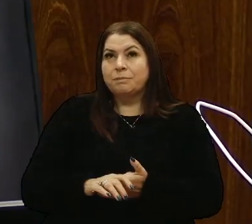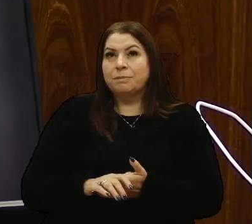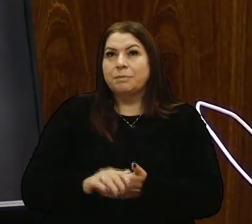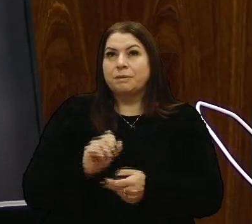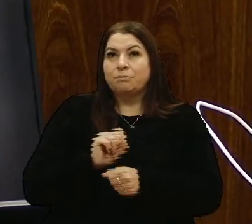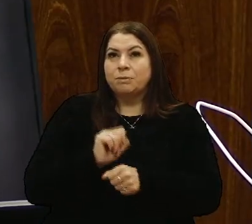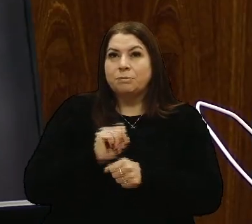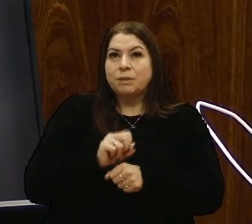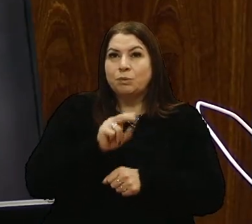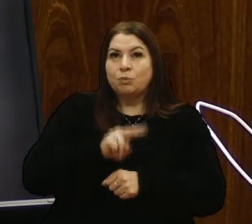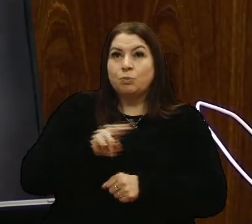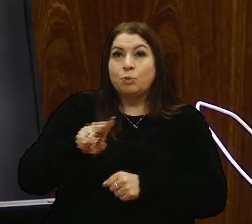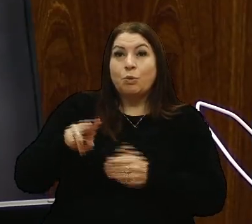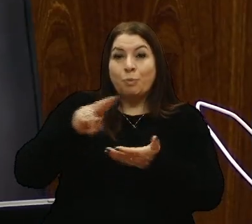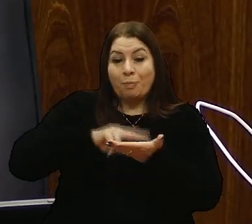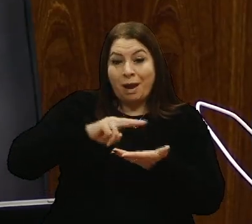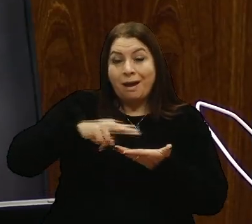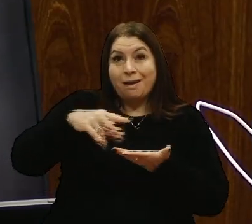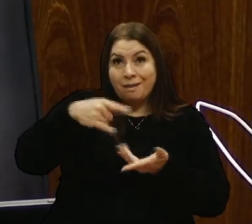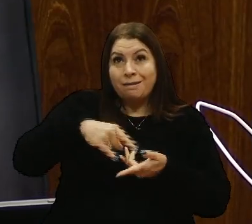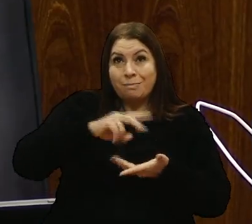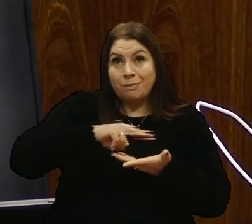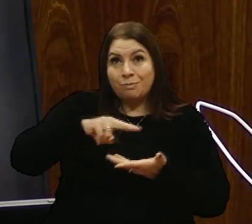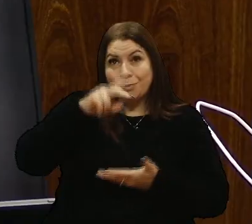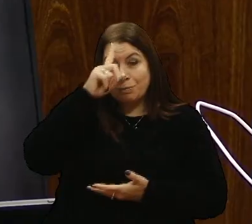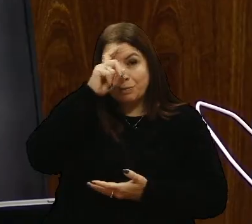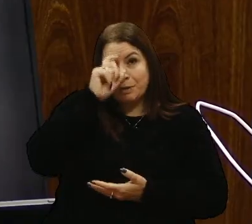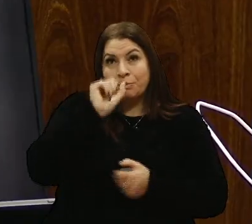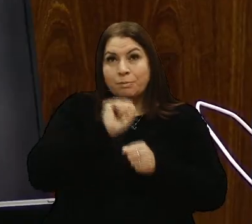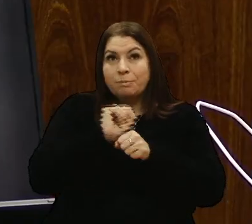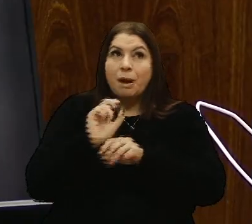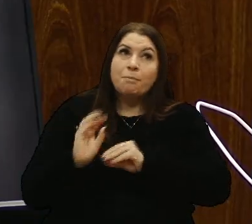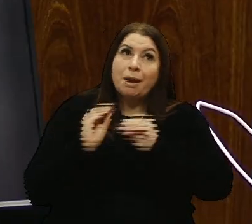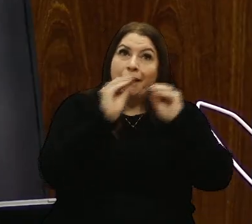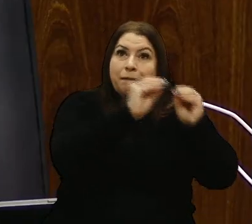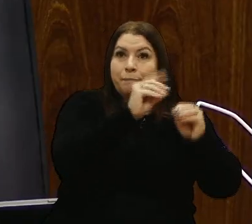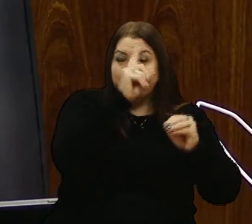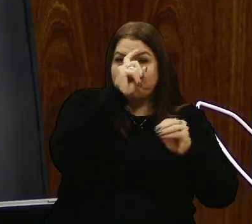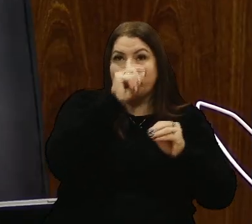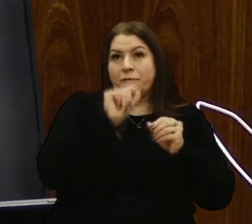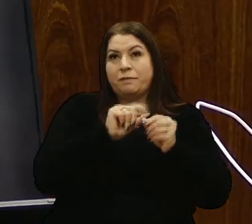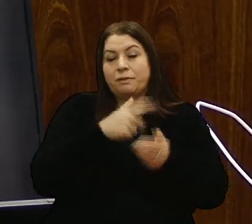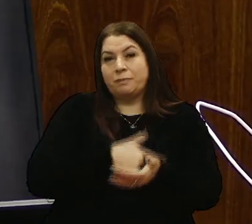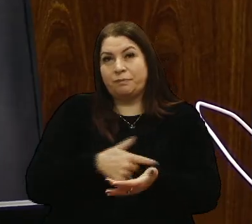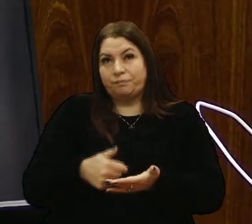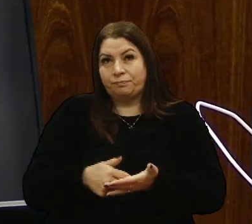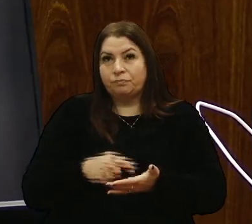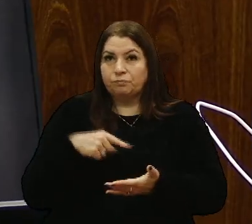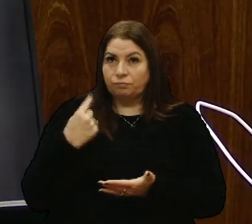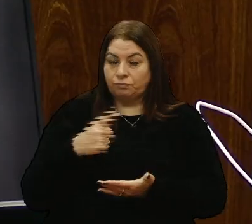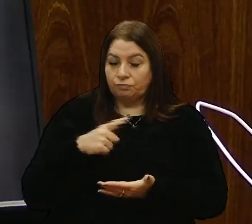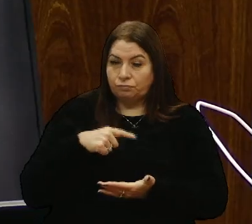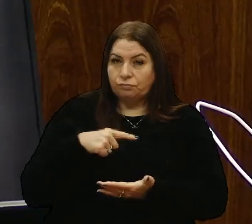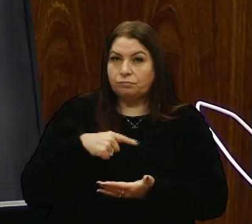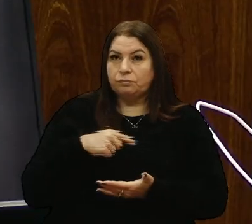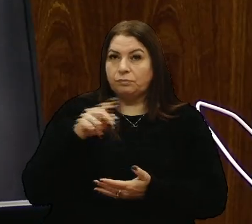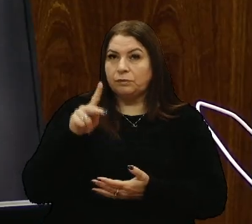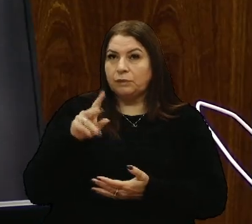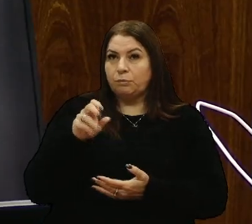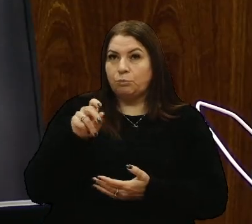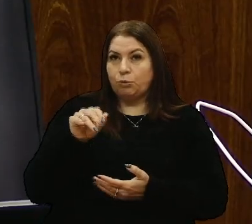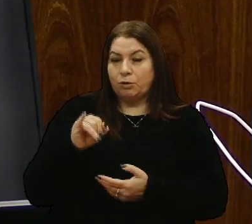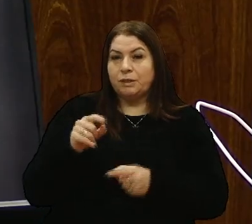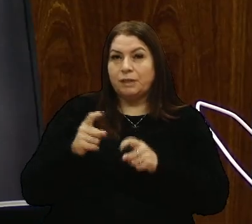aguardar para um leito hospitalar para conseguir ir para o hospital para realizar o exame. Se nós tivéssemos a